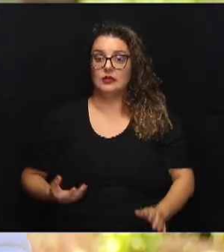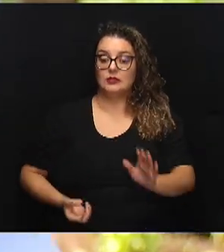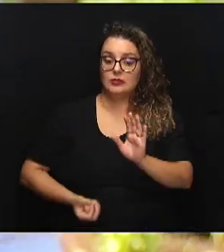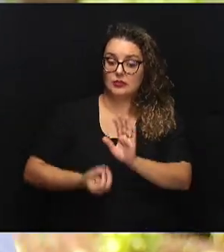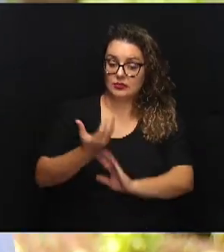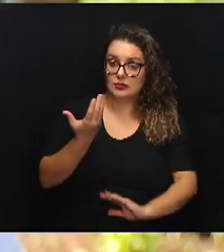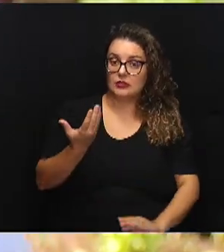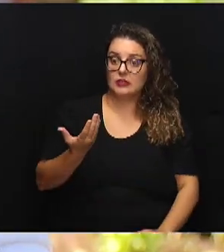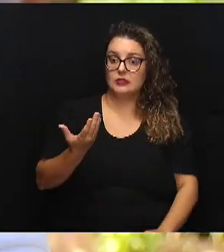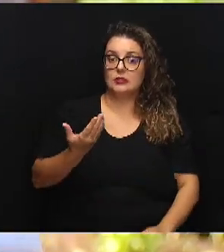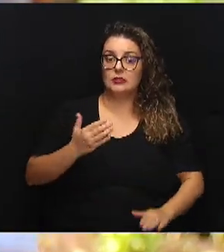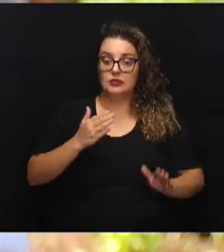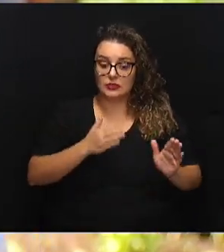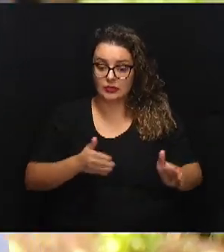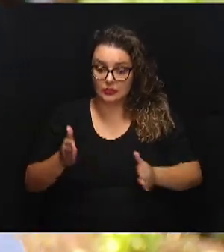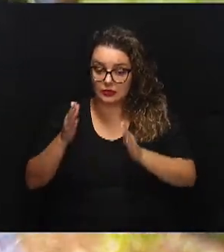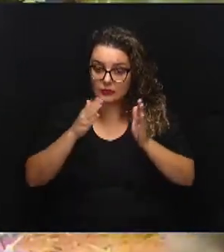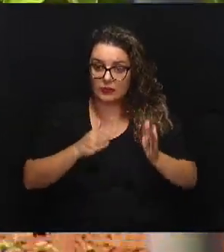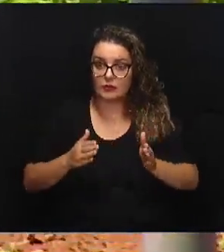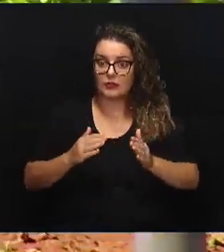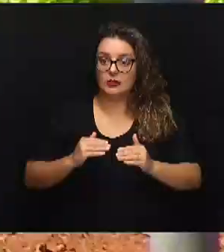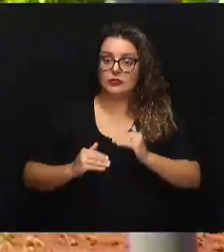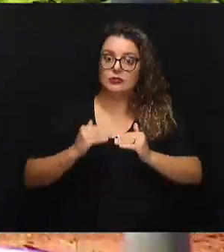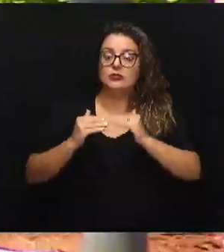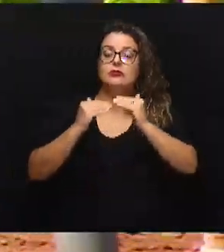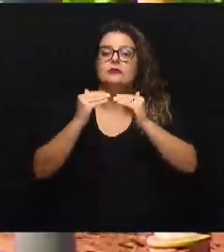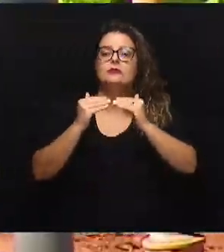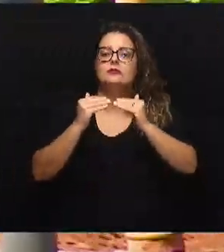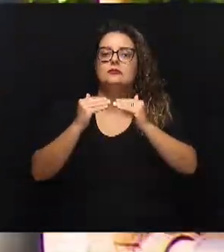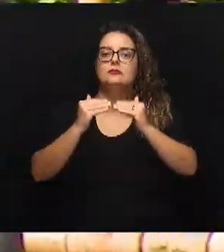criar, de produzir, de construir,